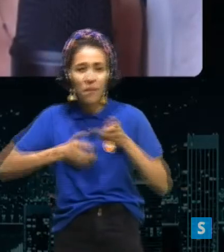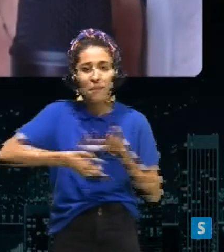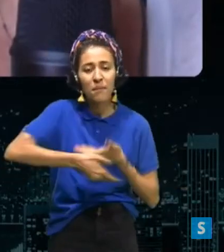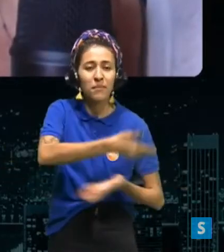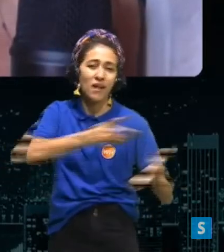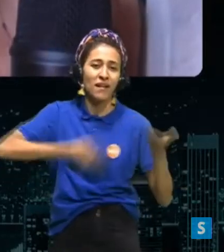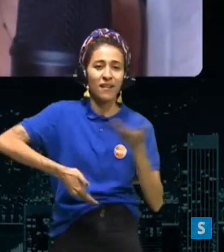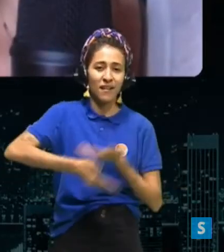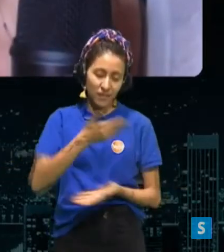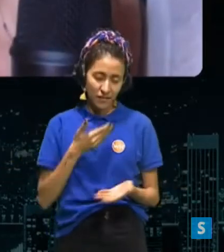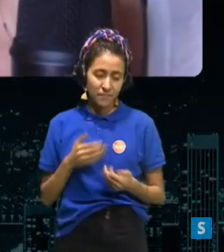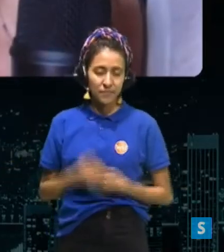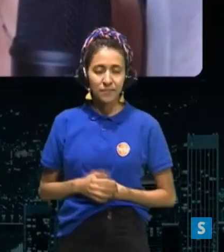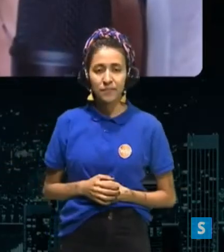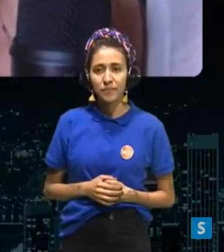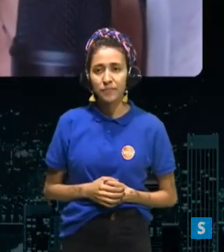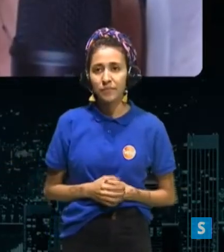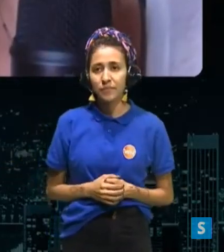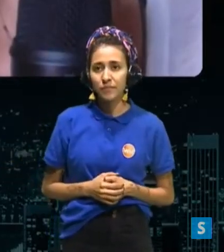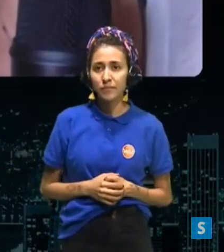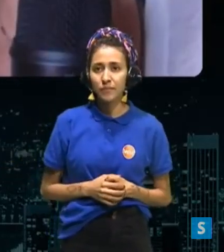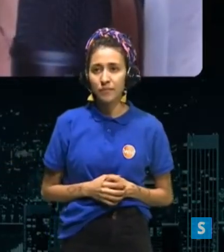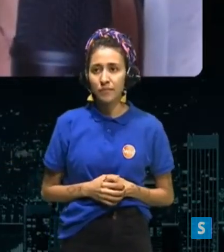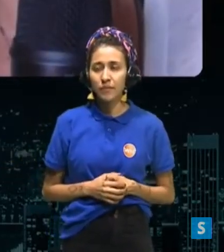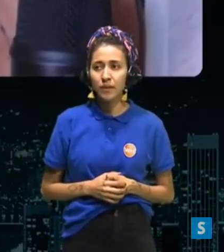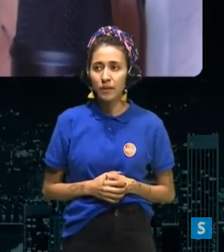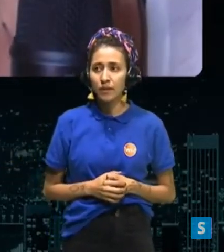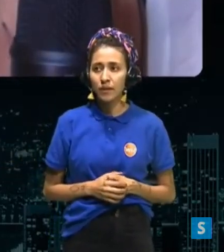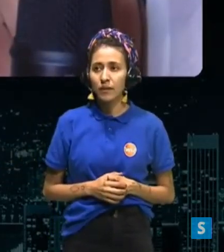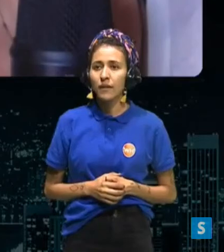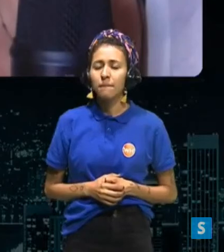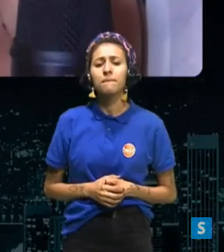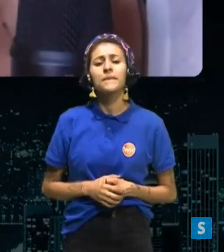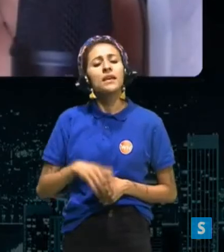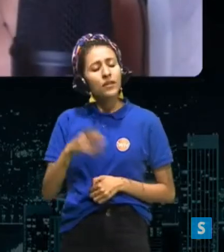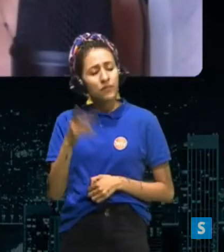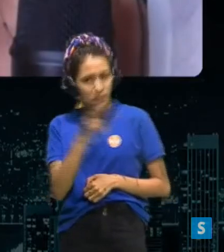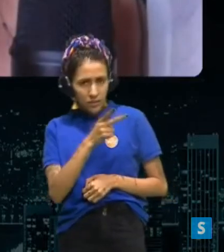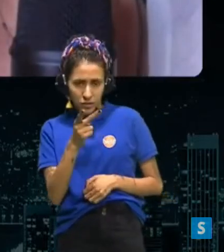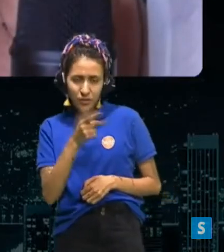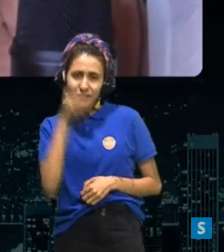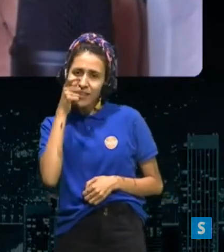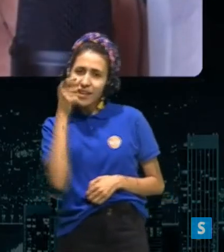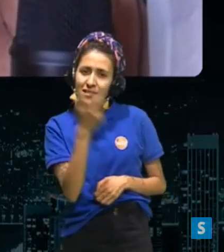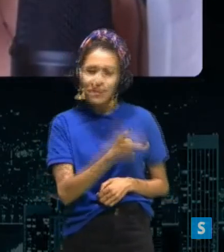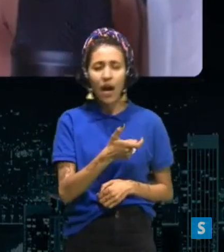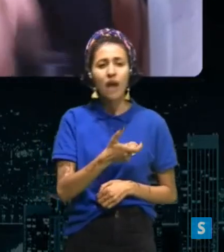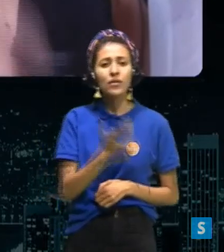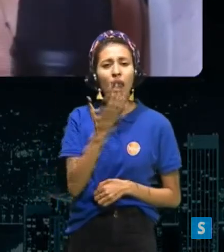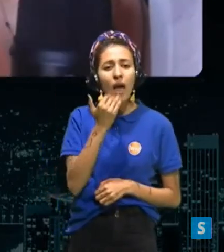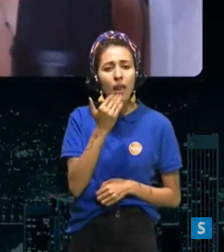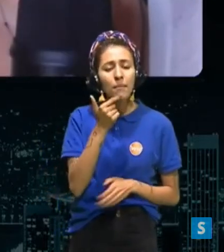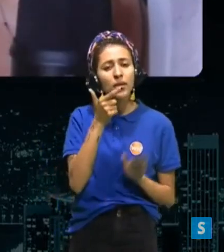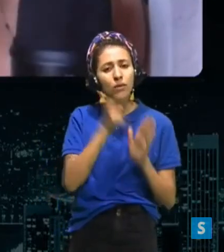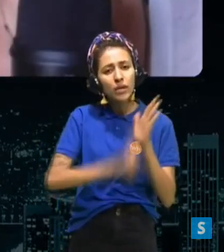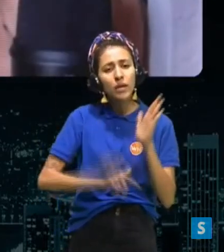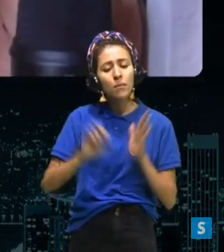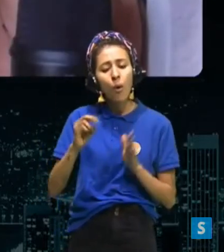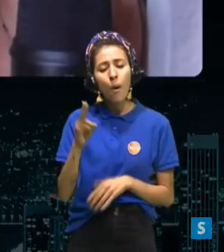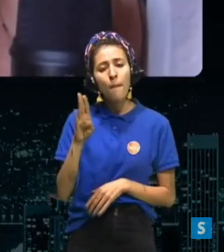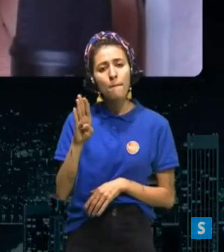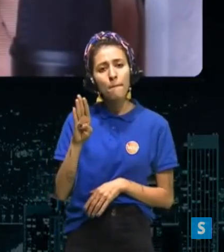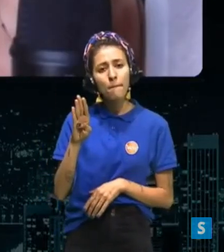É eu sei que vocês têm interesses em áreas como biotecnologia alimenta Olimpo em Viena